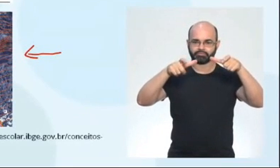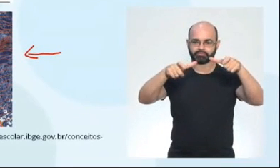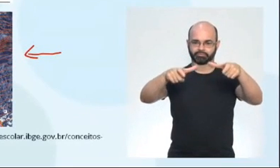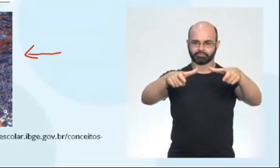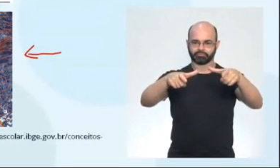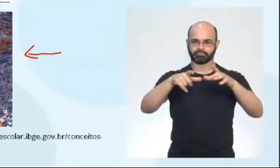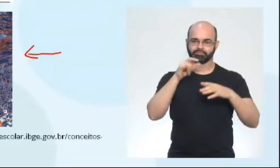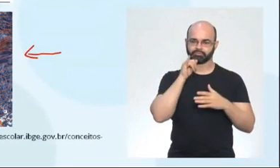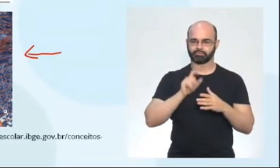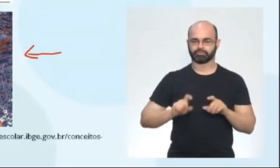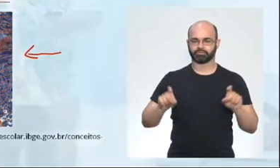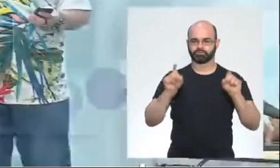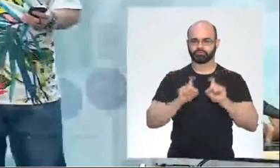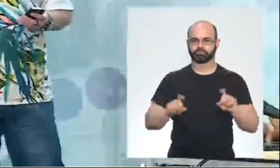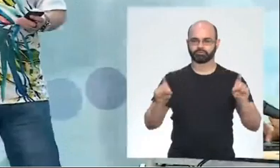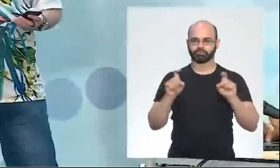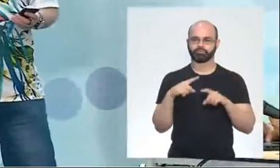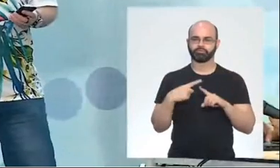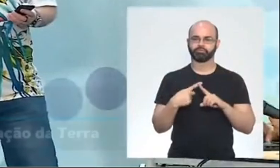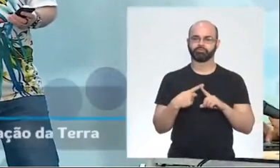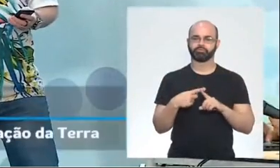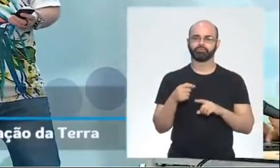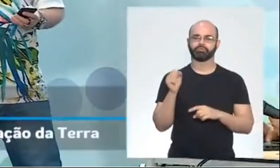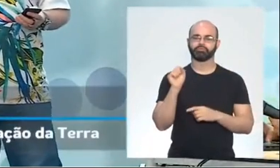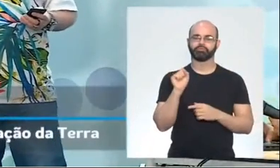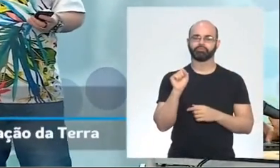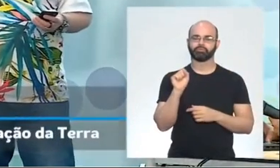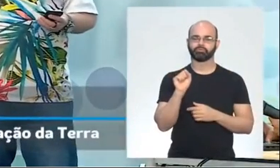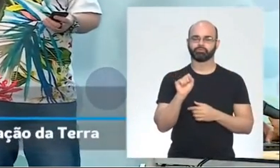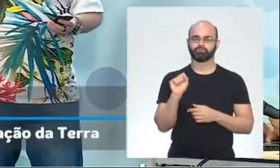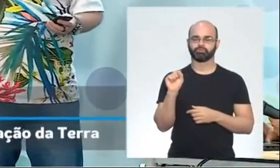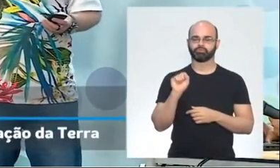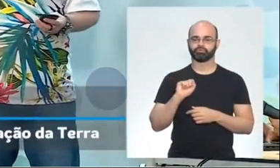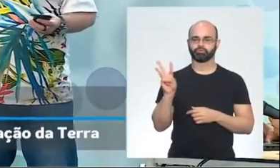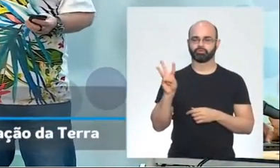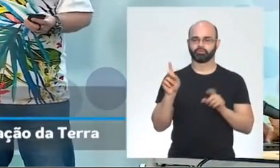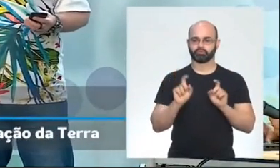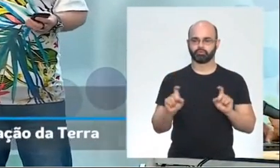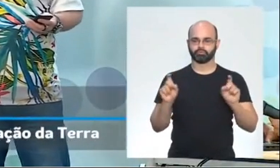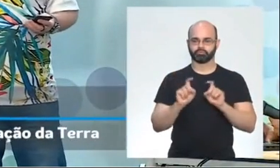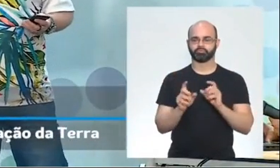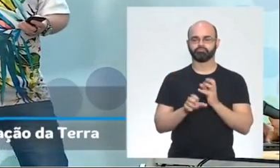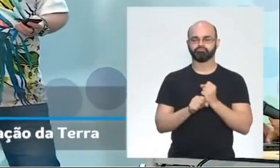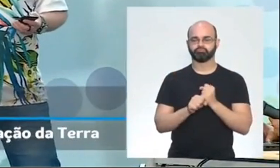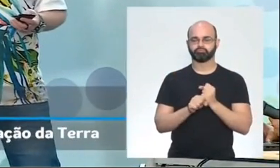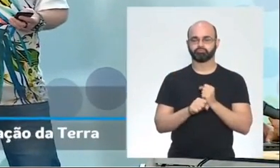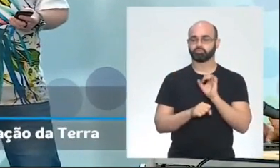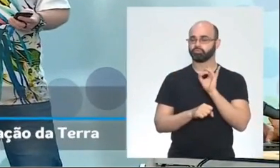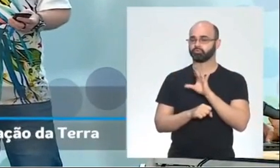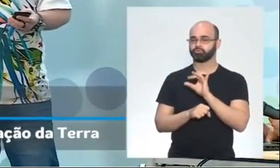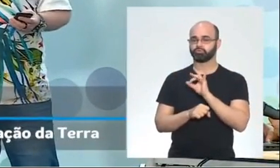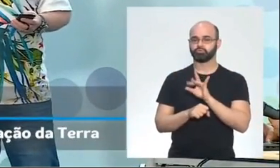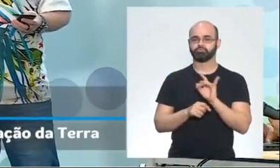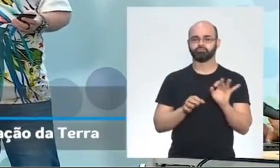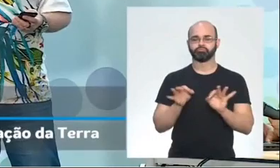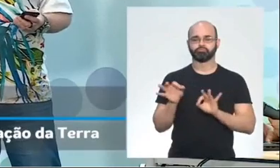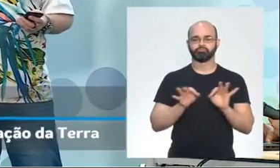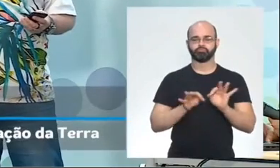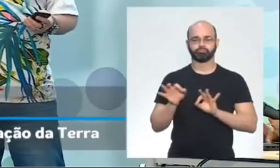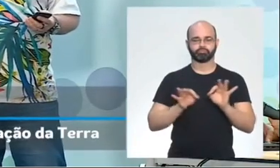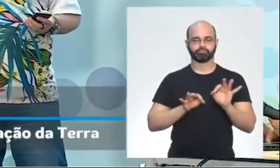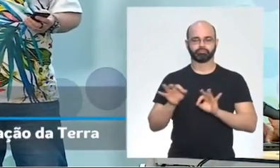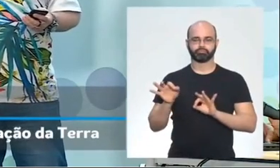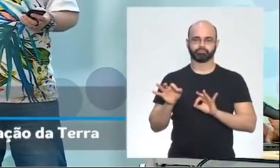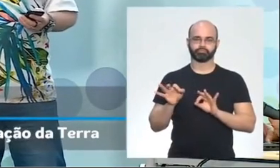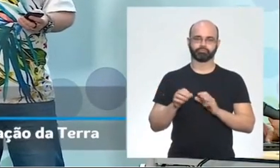por computadores, né, porque tem softwares que fazem já esse cálculo automaticamente para se relacionar a